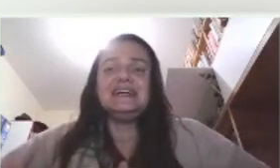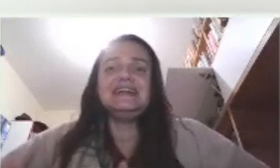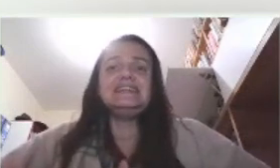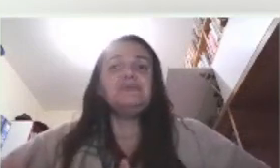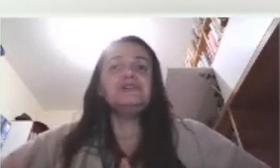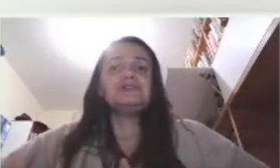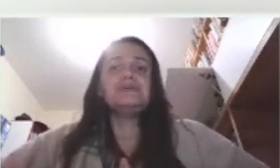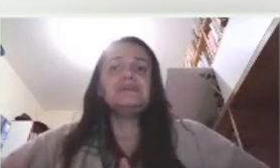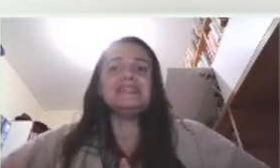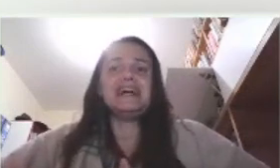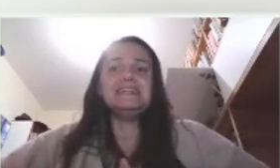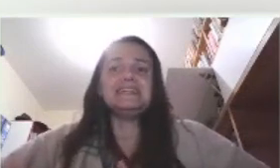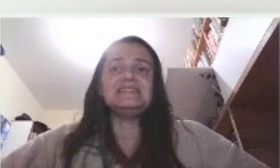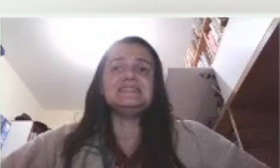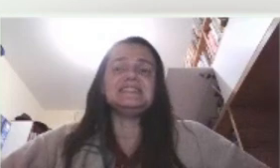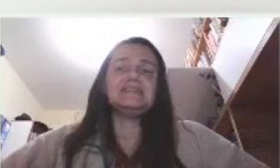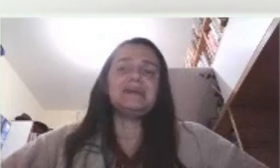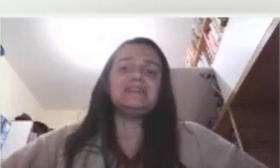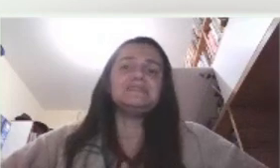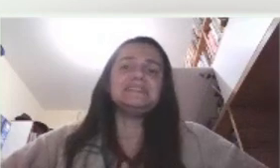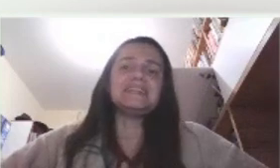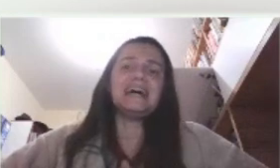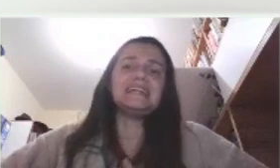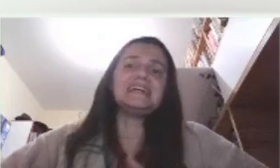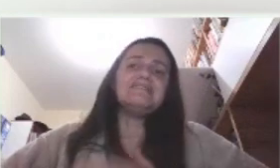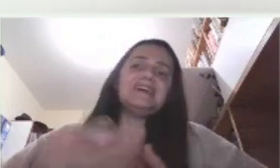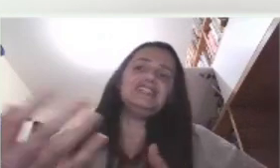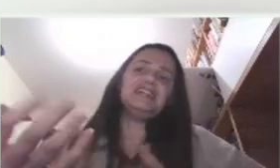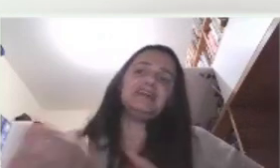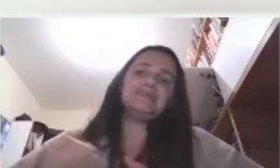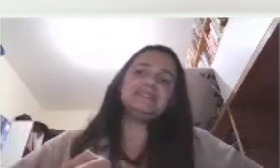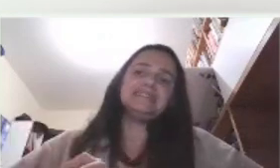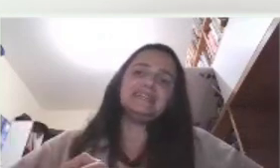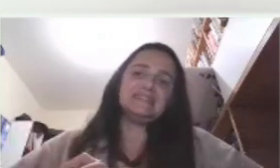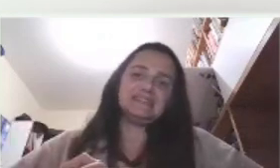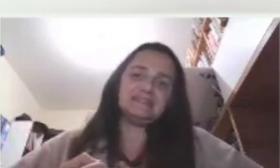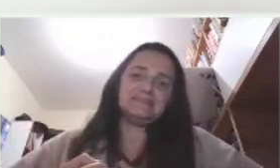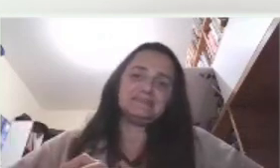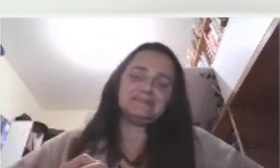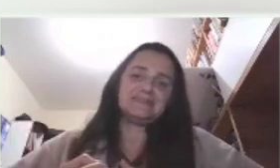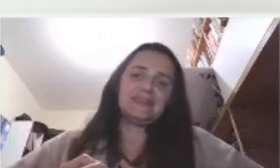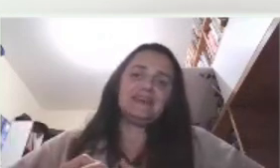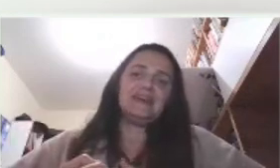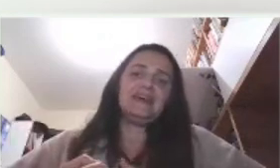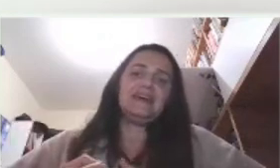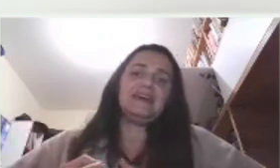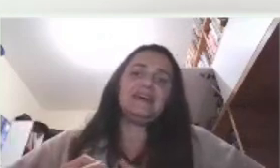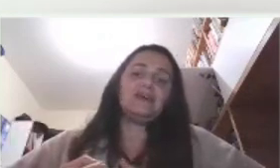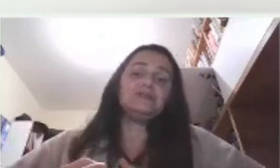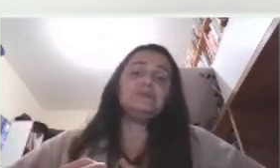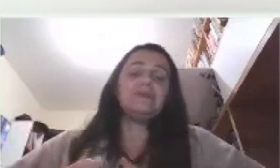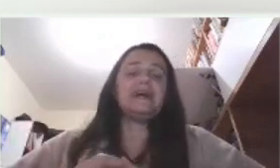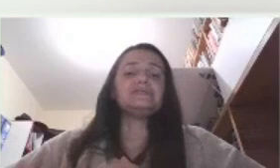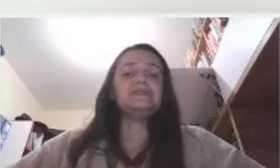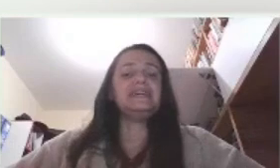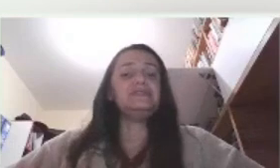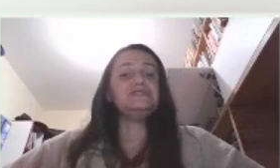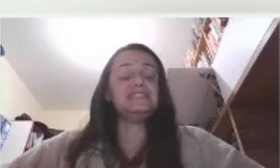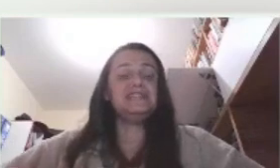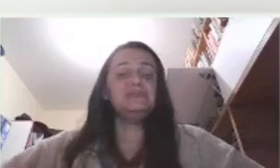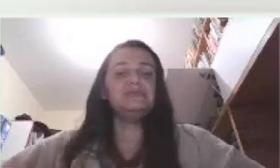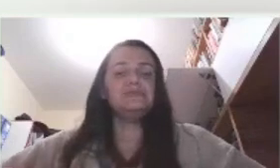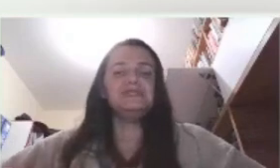tá? Depois que o bebê nasce, ainda você tem mais uma descarga que vai tirar a placenta. Quando o parto